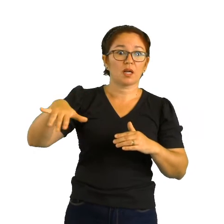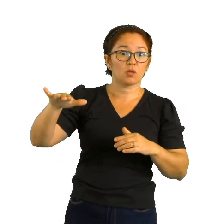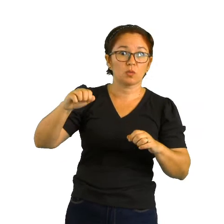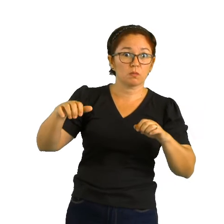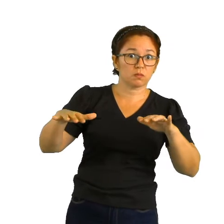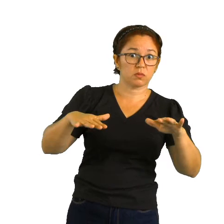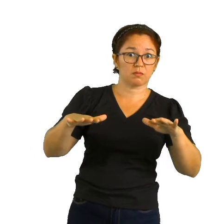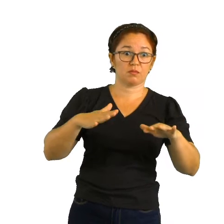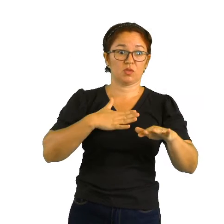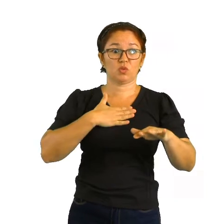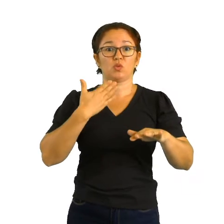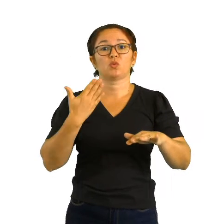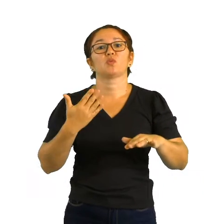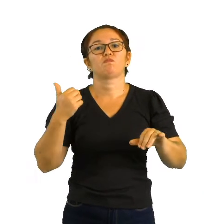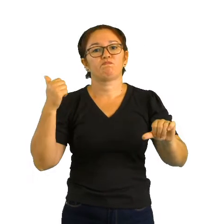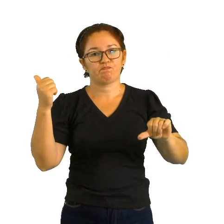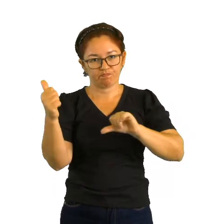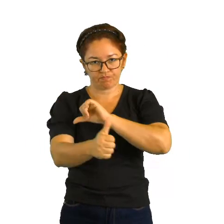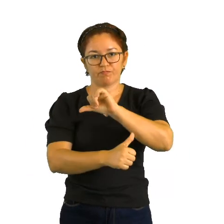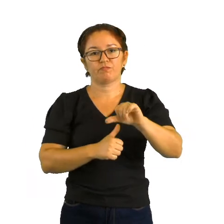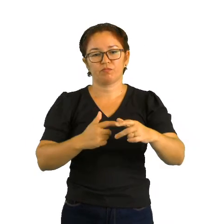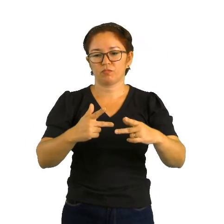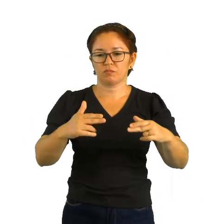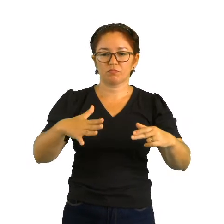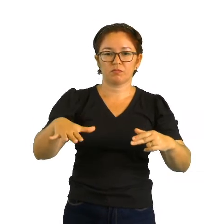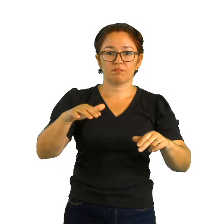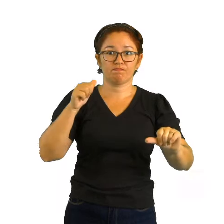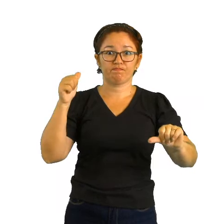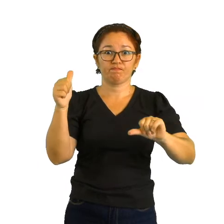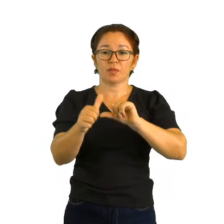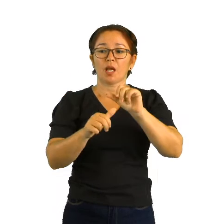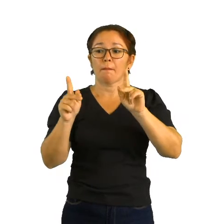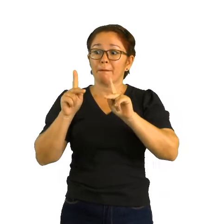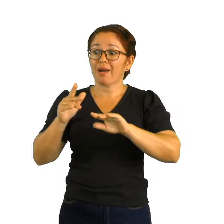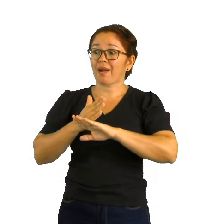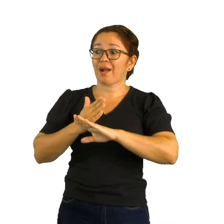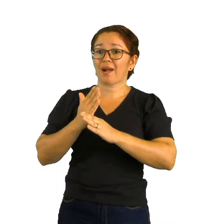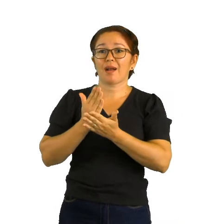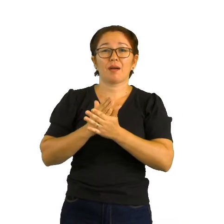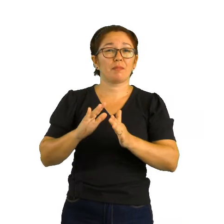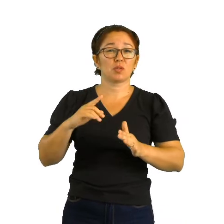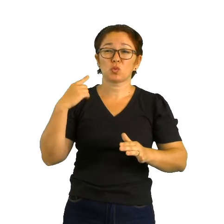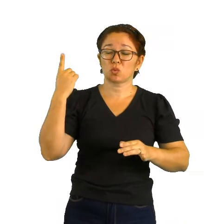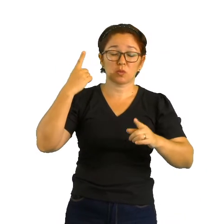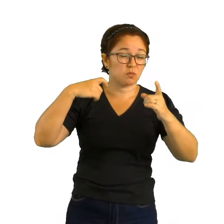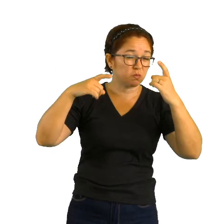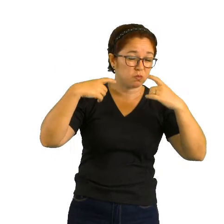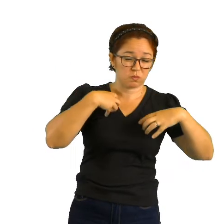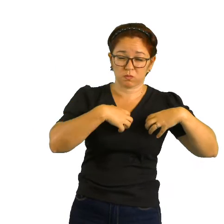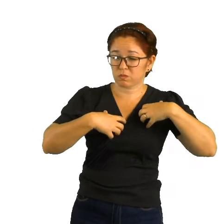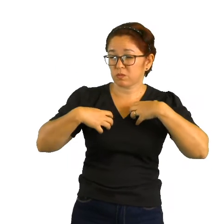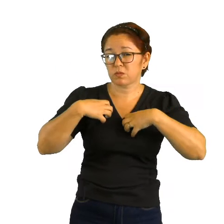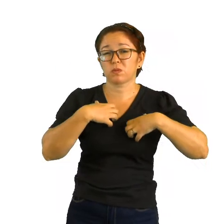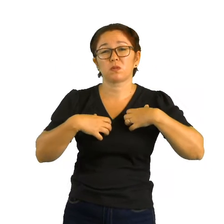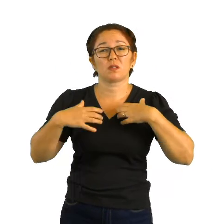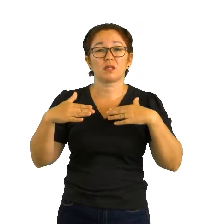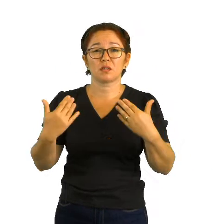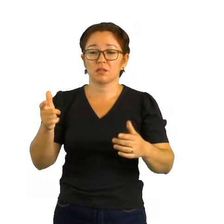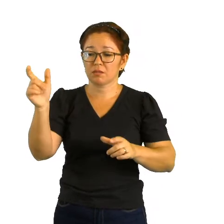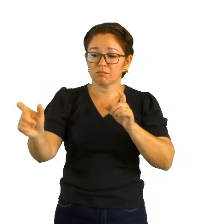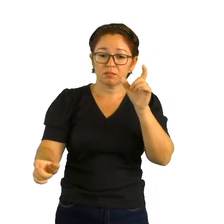do conto. A paz transforma-se em pesadelo e as personagens não são